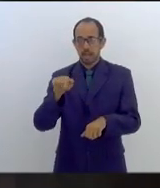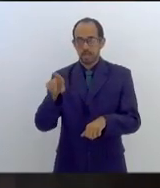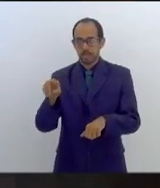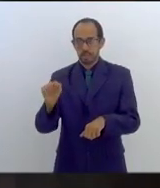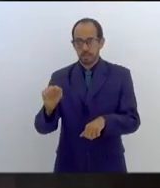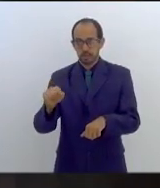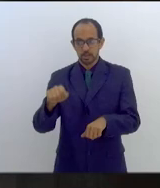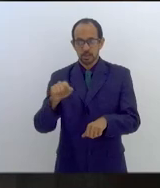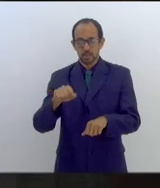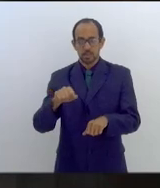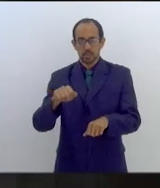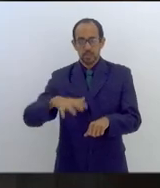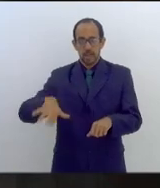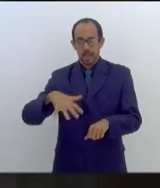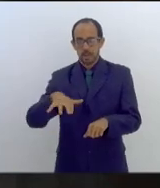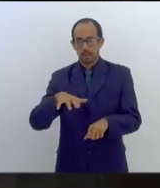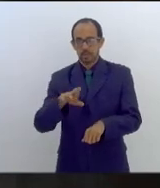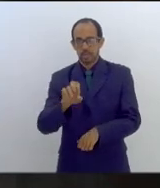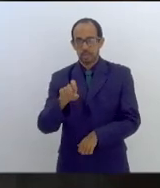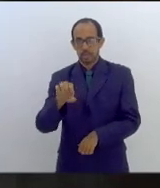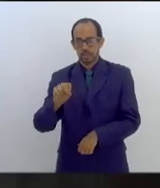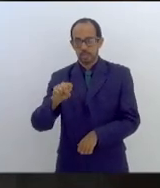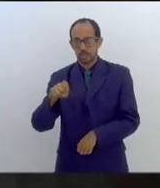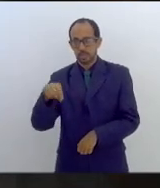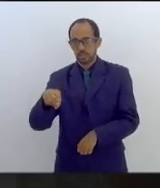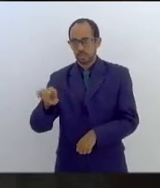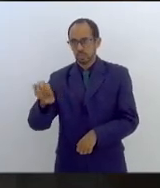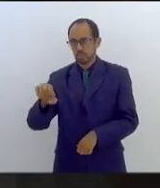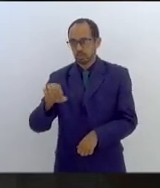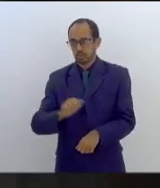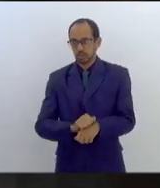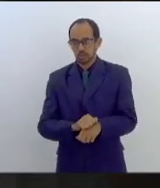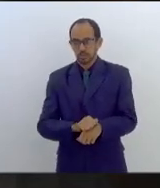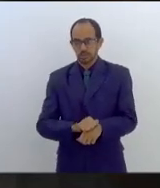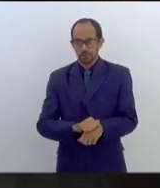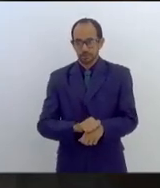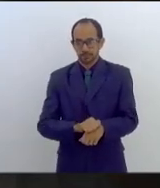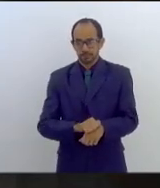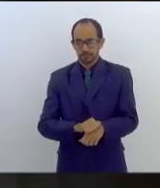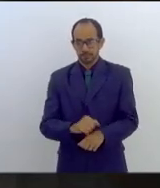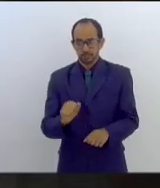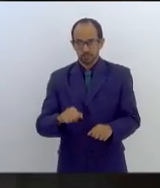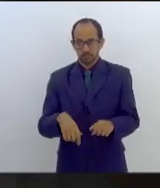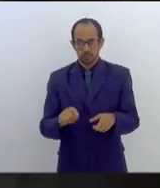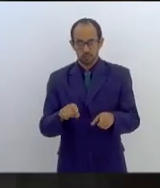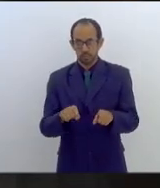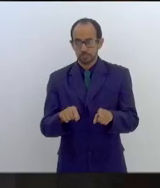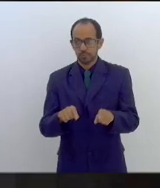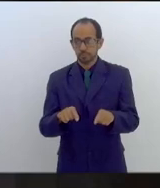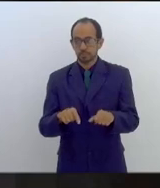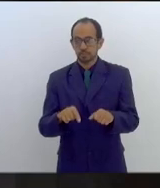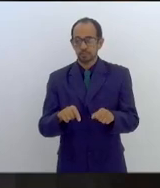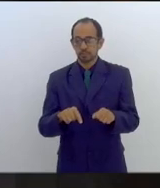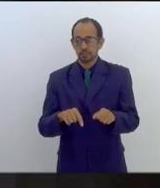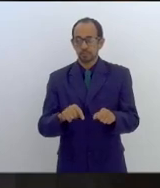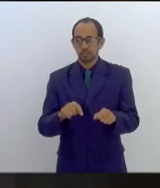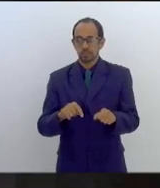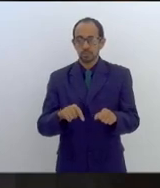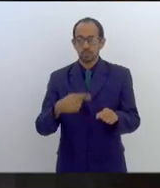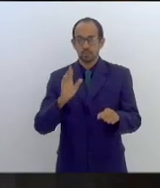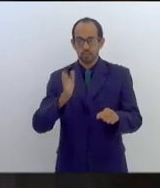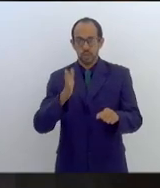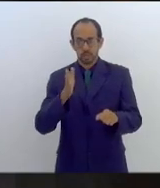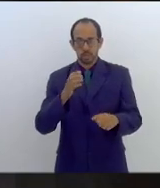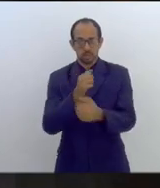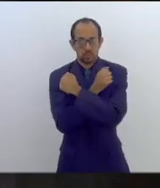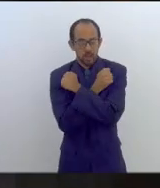de Resende, né, da área de Itatiaia, área do nosso Noel de Carvalho, que está por aí. Já dei um abraço hoje no